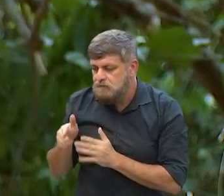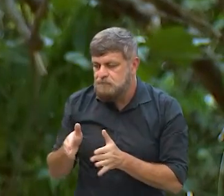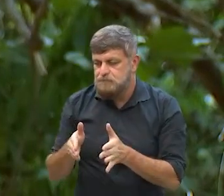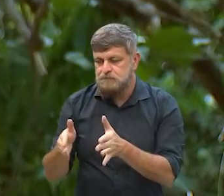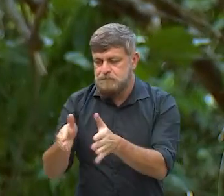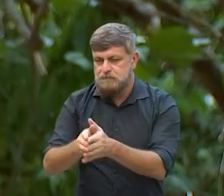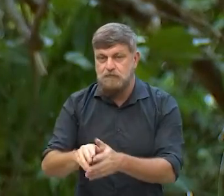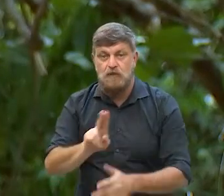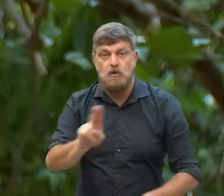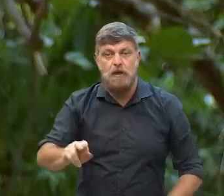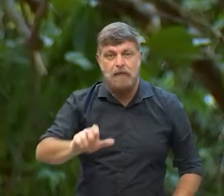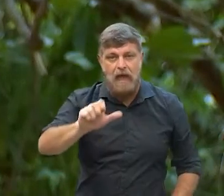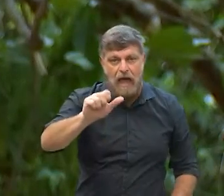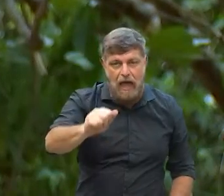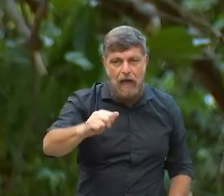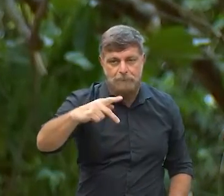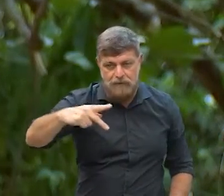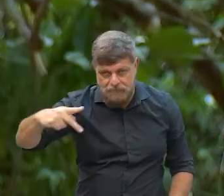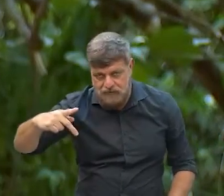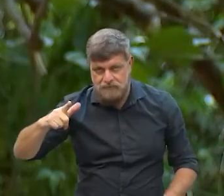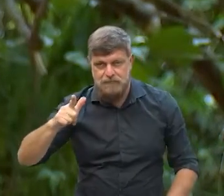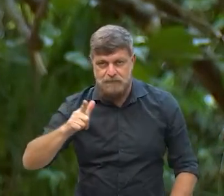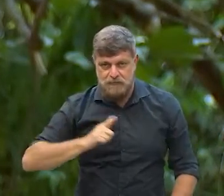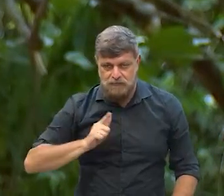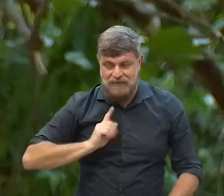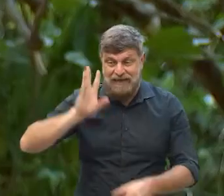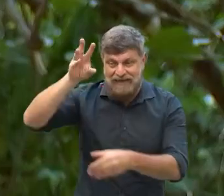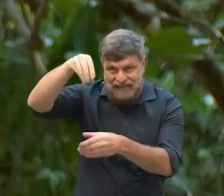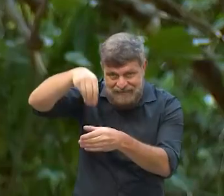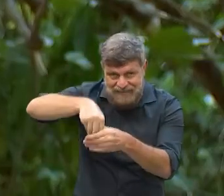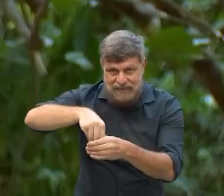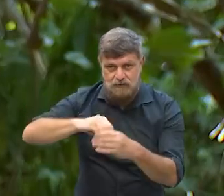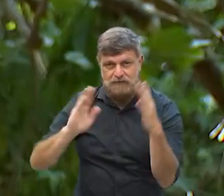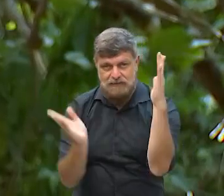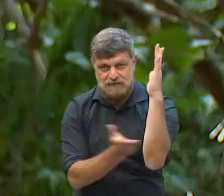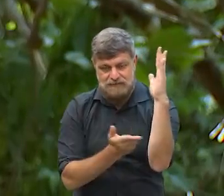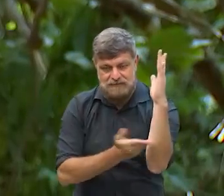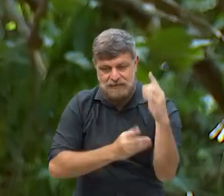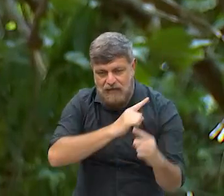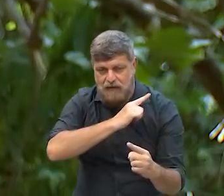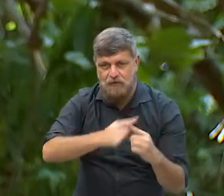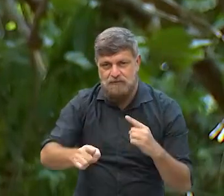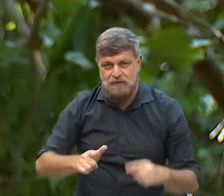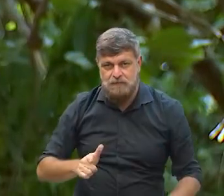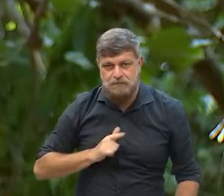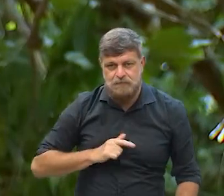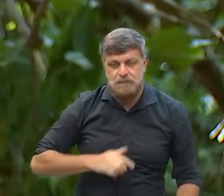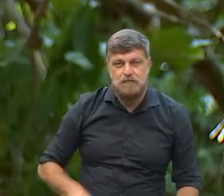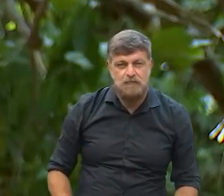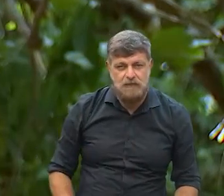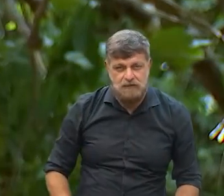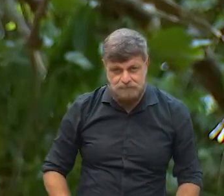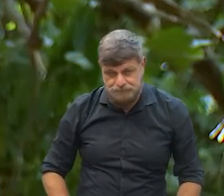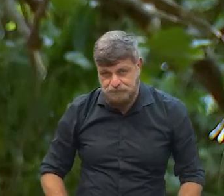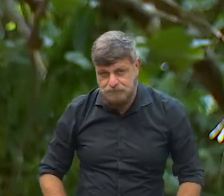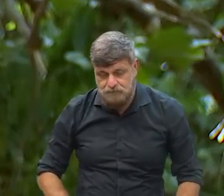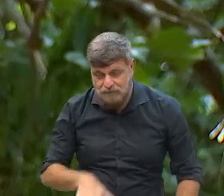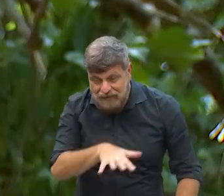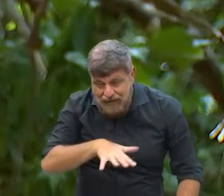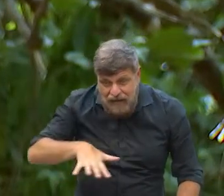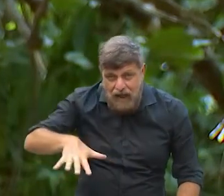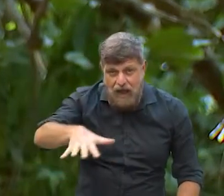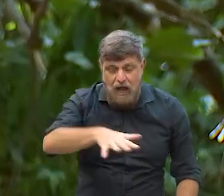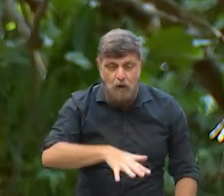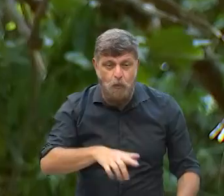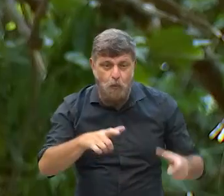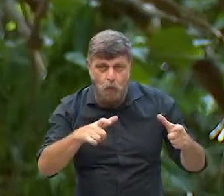as APPs. Então, a gente tem as APPs dentro das APAs. As unidades de conservação, elas são áreas que podem